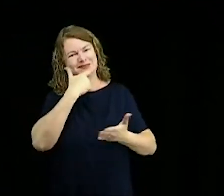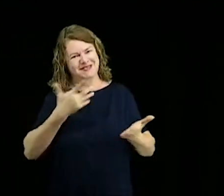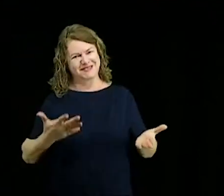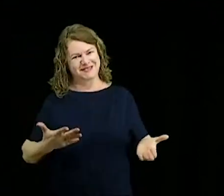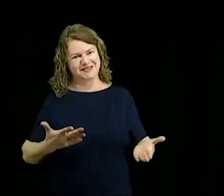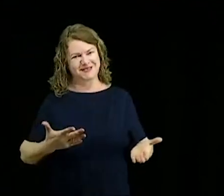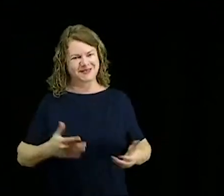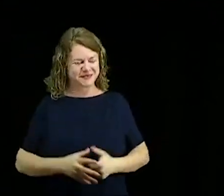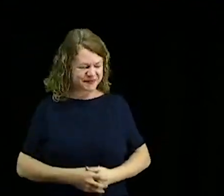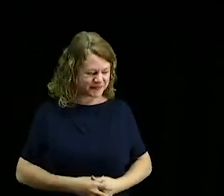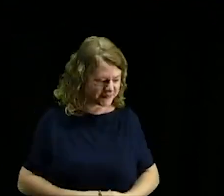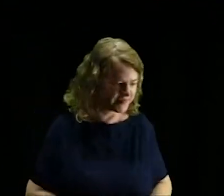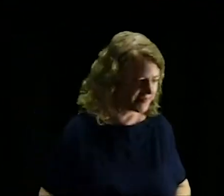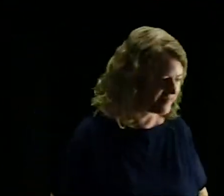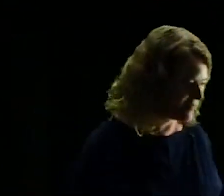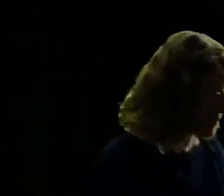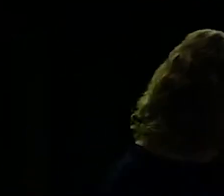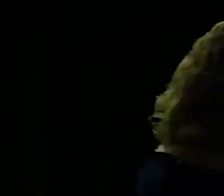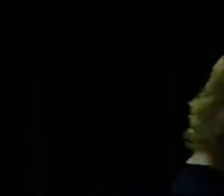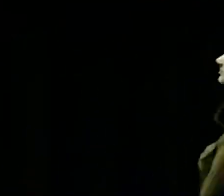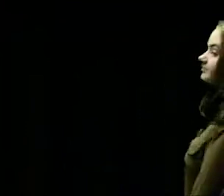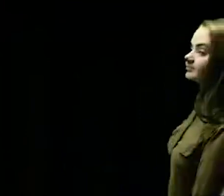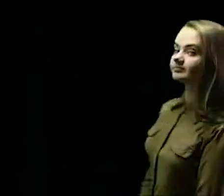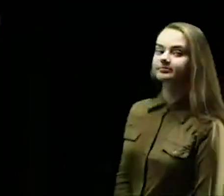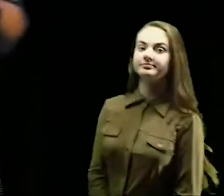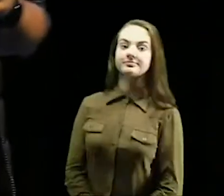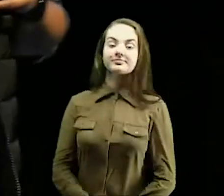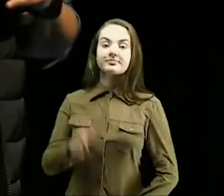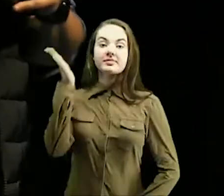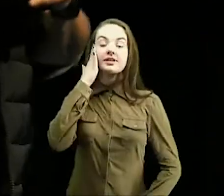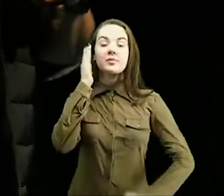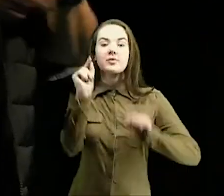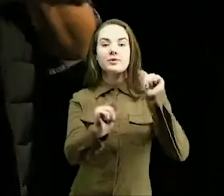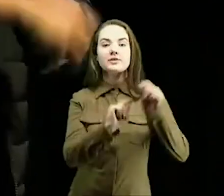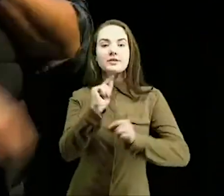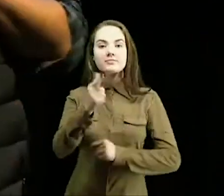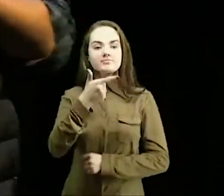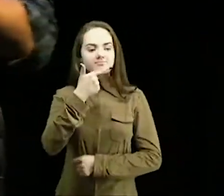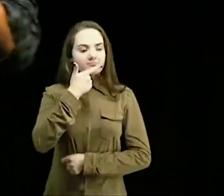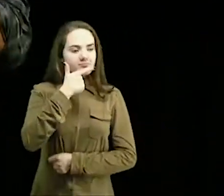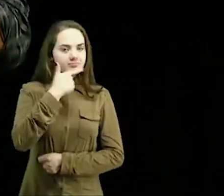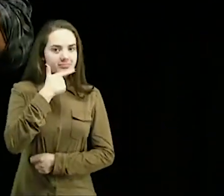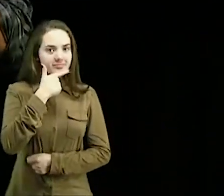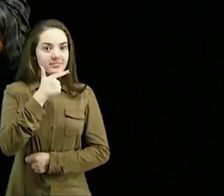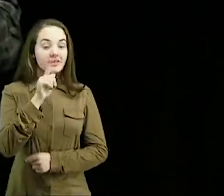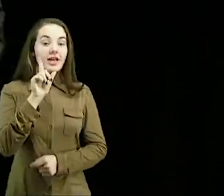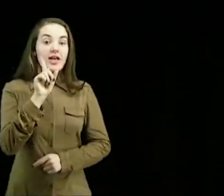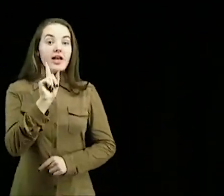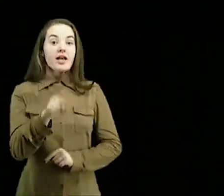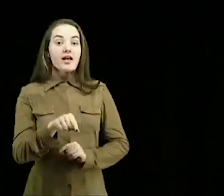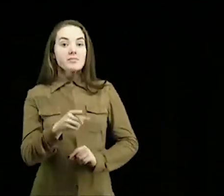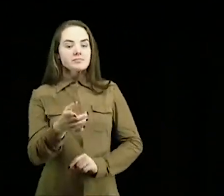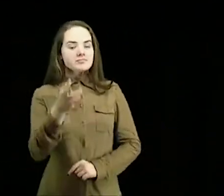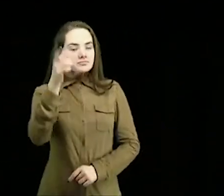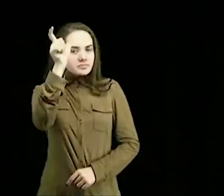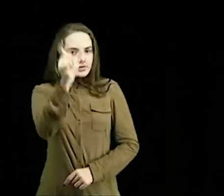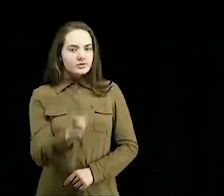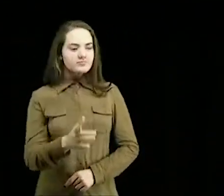dizer simpático? É alguém que tem compaixão. Uma